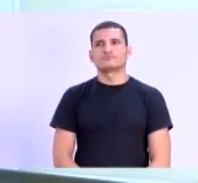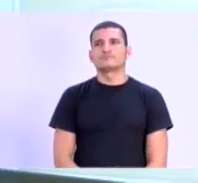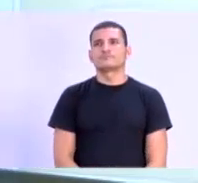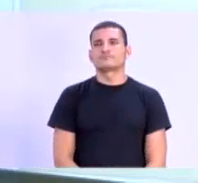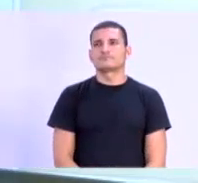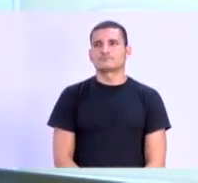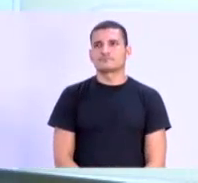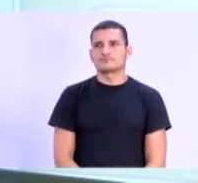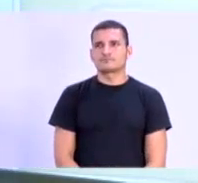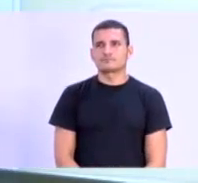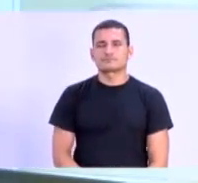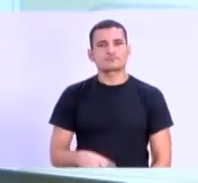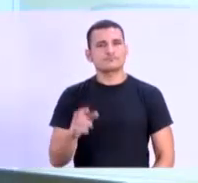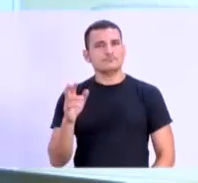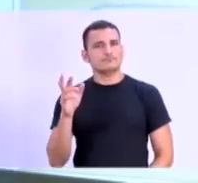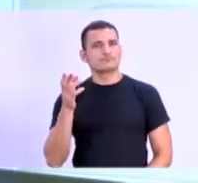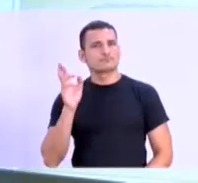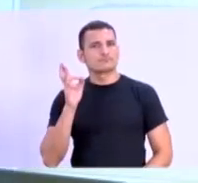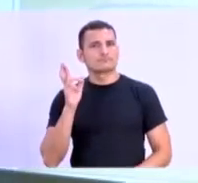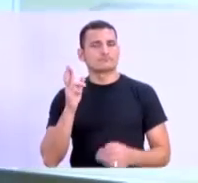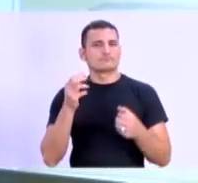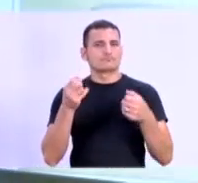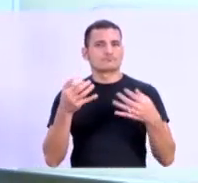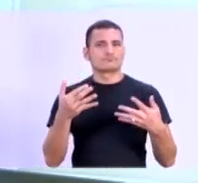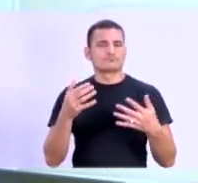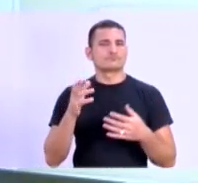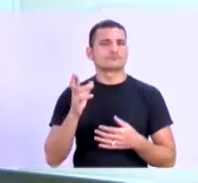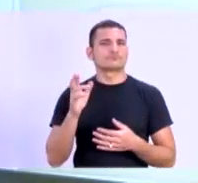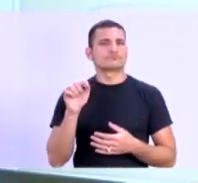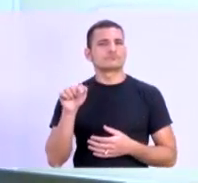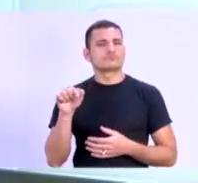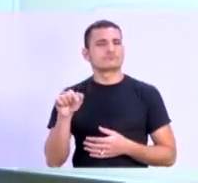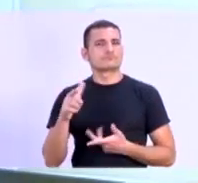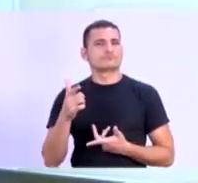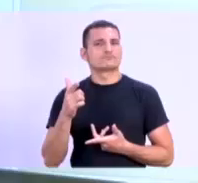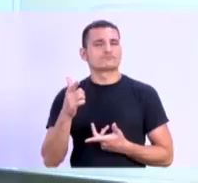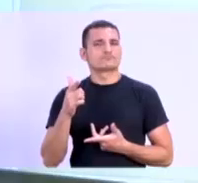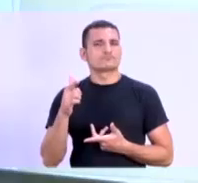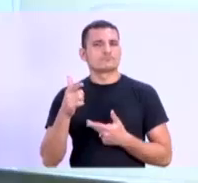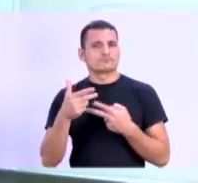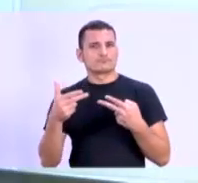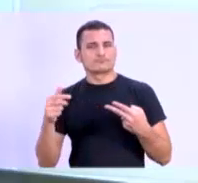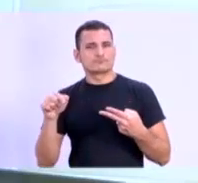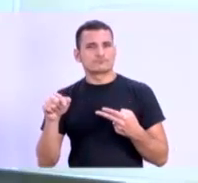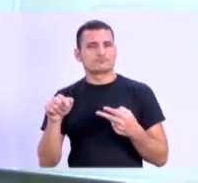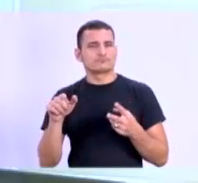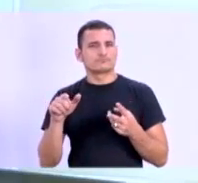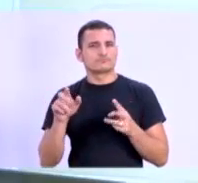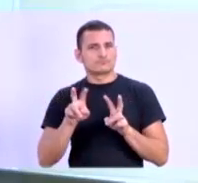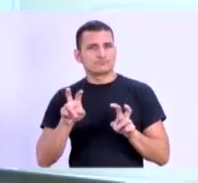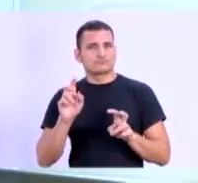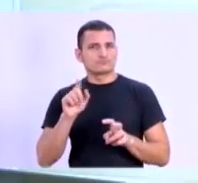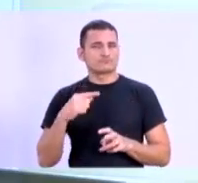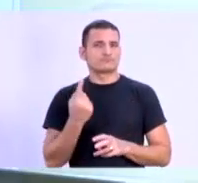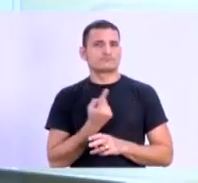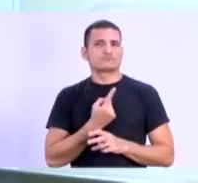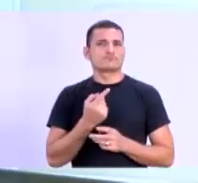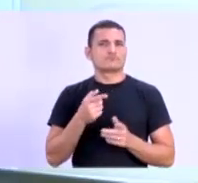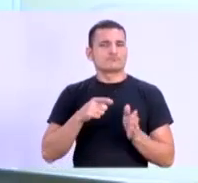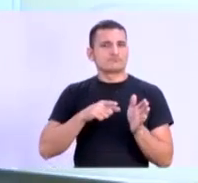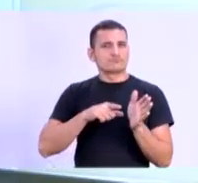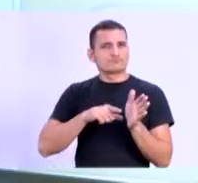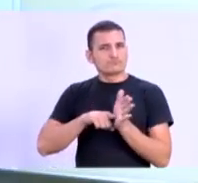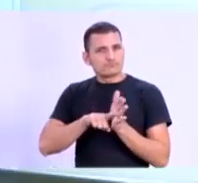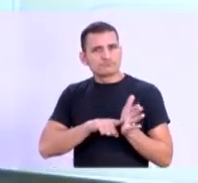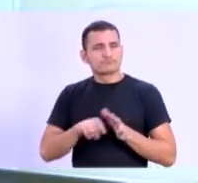Então, quem vai explicar, quem vai classificar esses objetos para o computador? Nós, analistas e programadores, né? Então, nosso